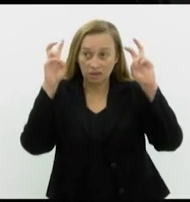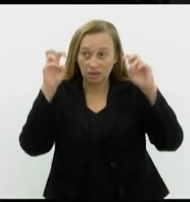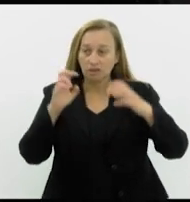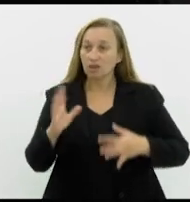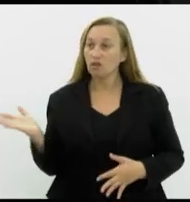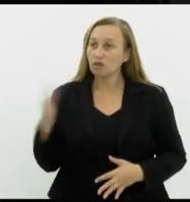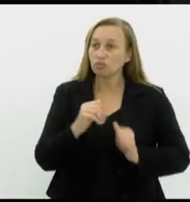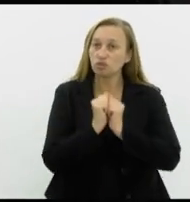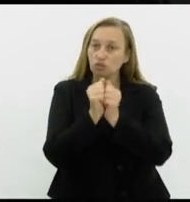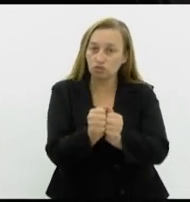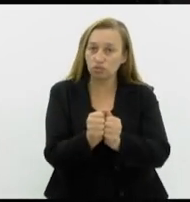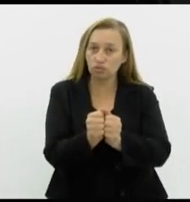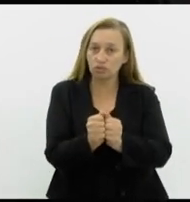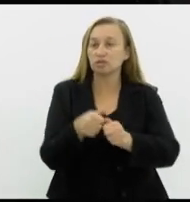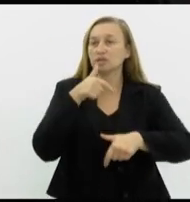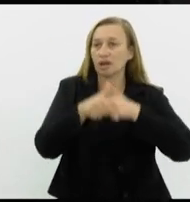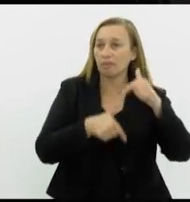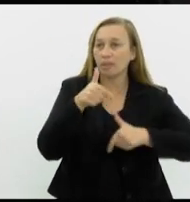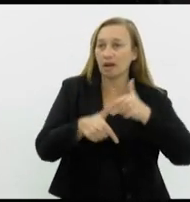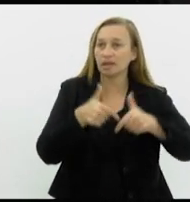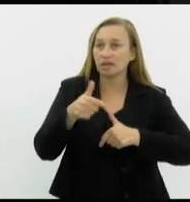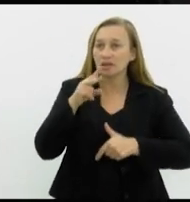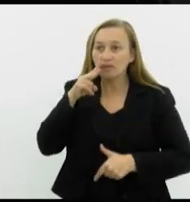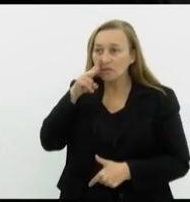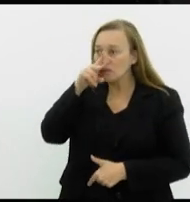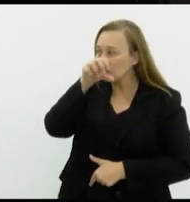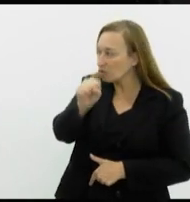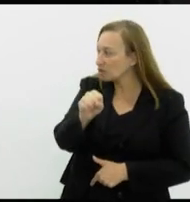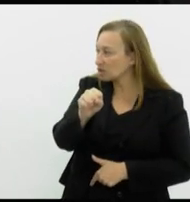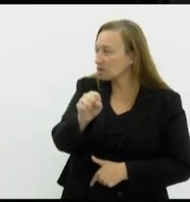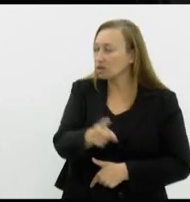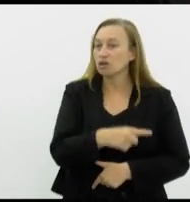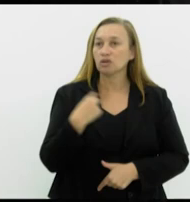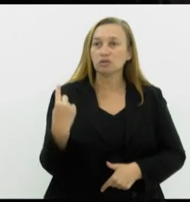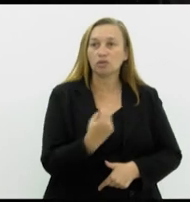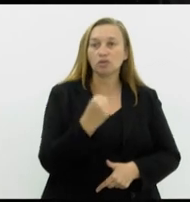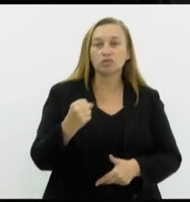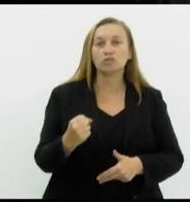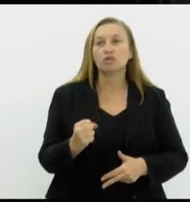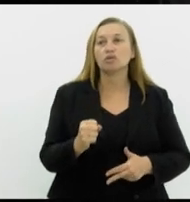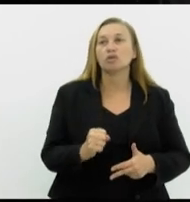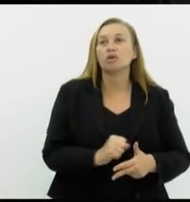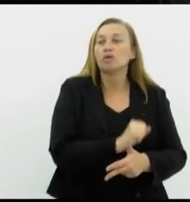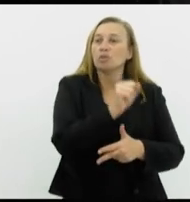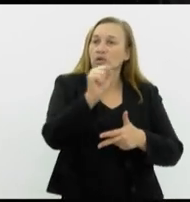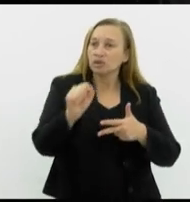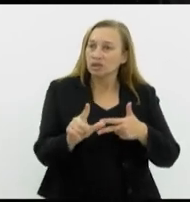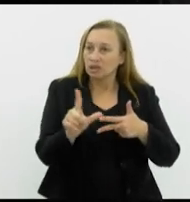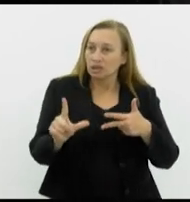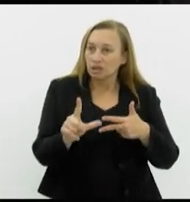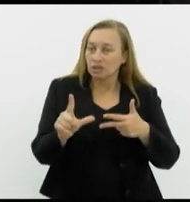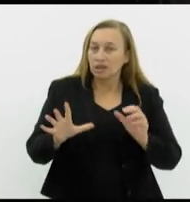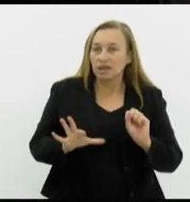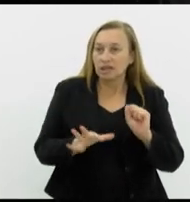Vamos trabalhar juntos para fortalecer nosso poder legislativo e garantir que nossas